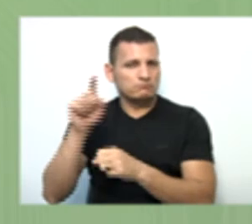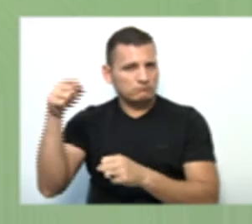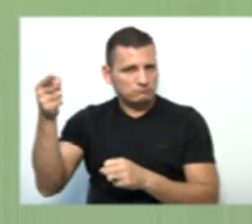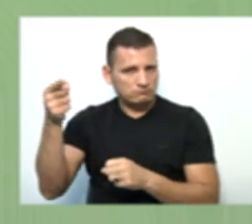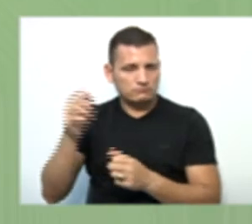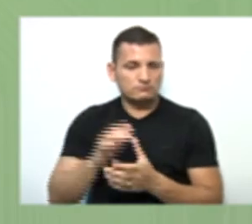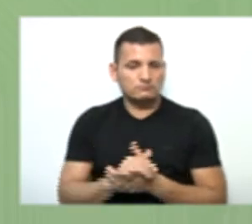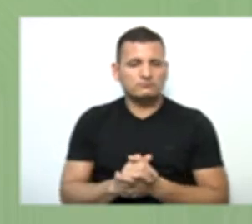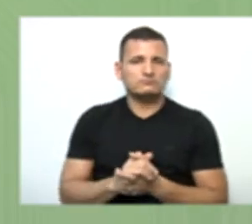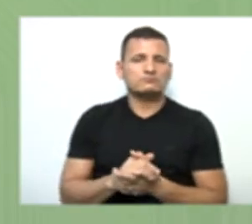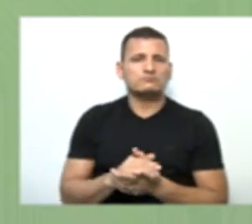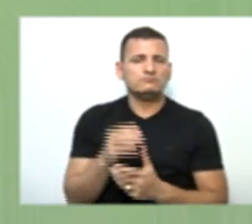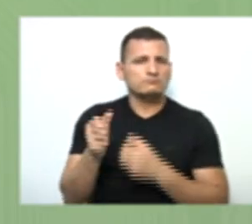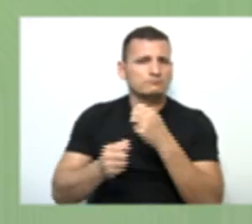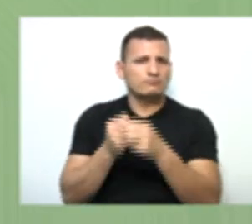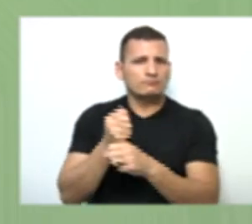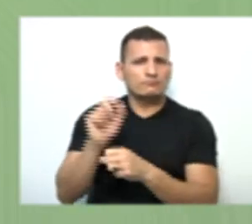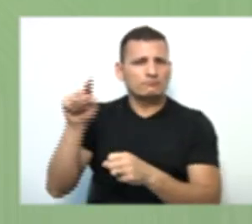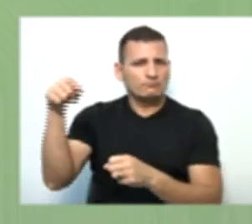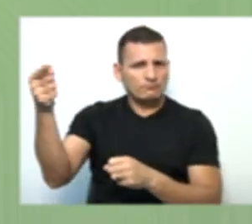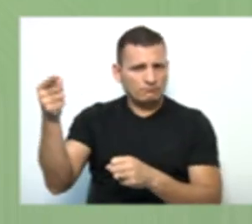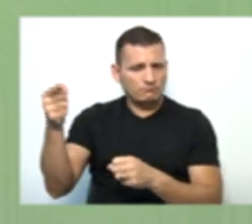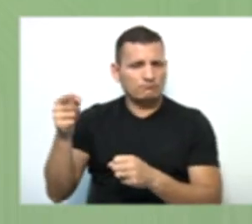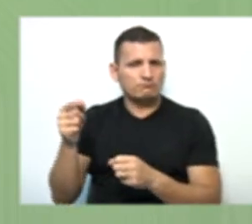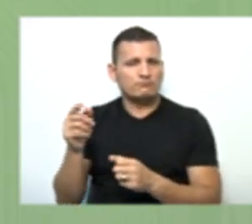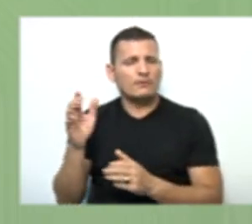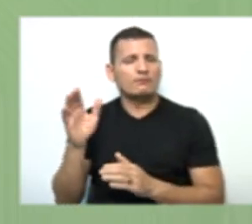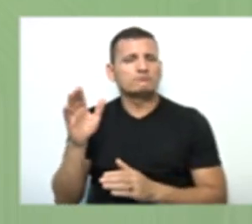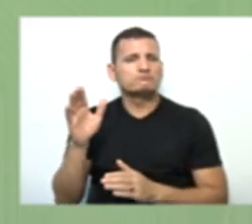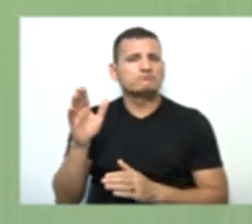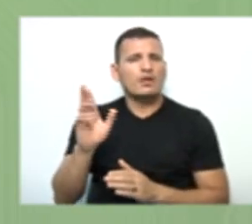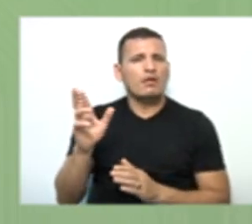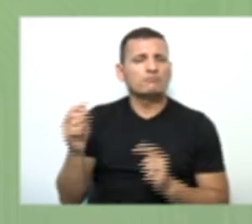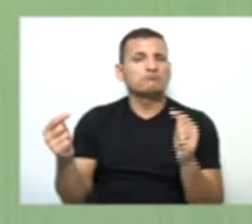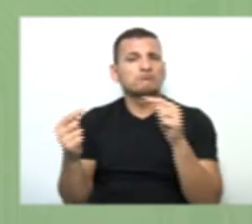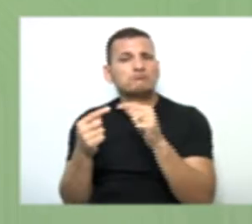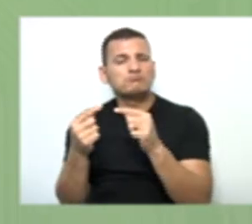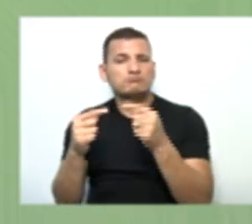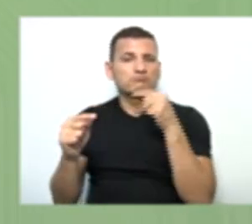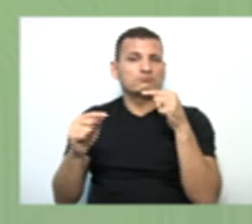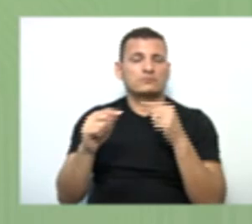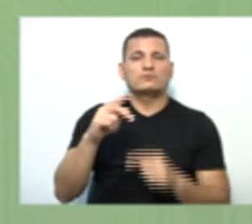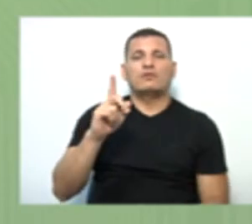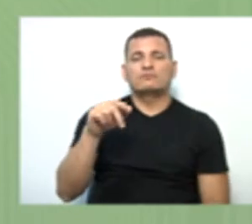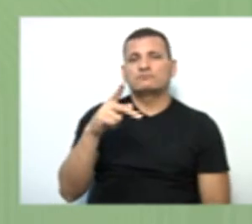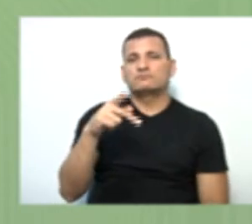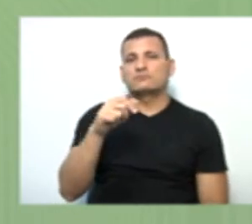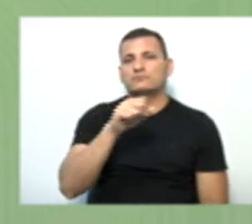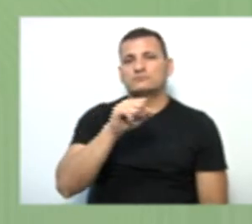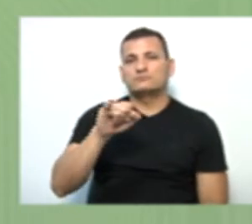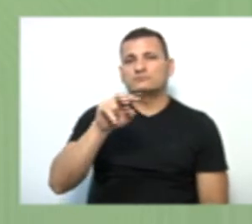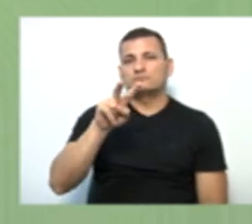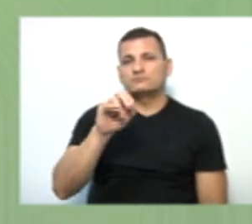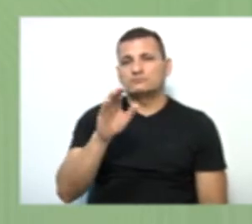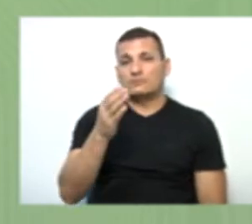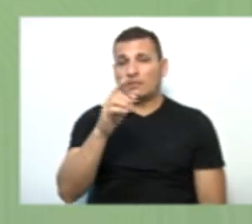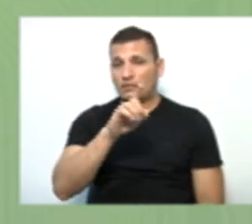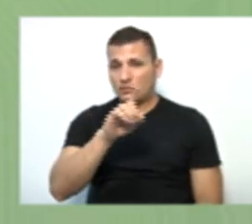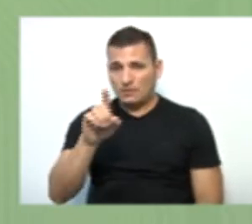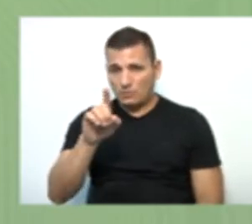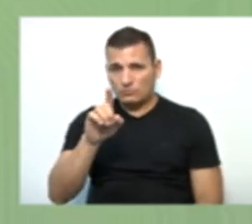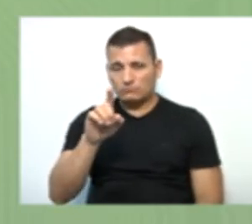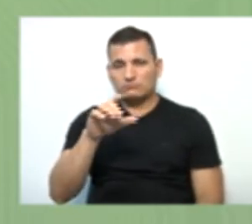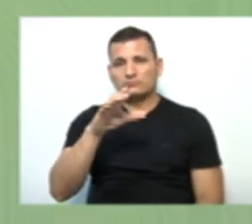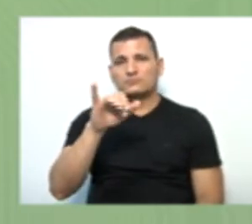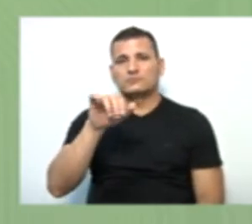está associado ao período do exercício seguinte? O passivo não circulante, né? Opa, tá